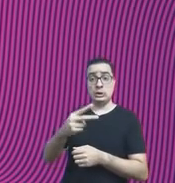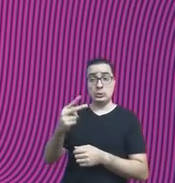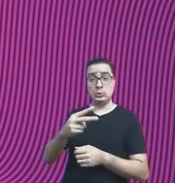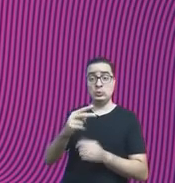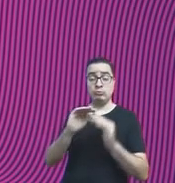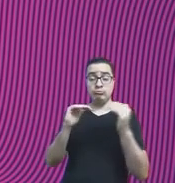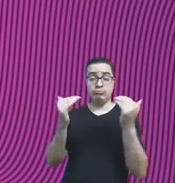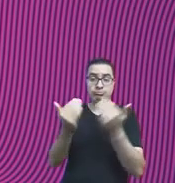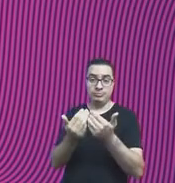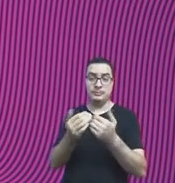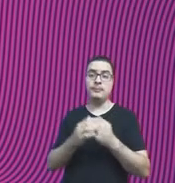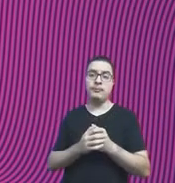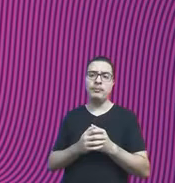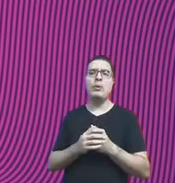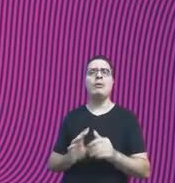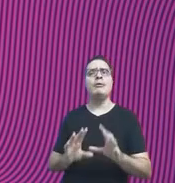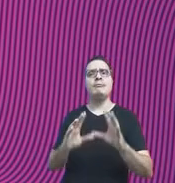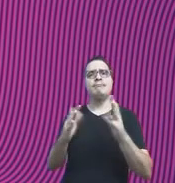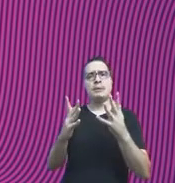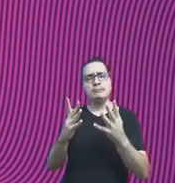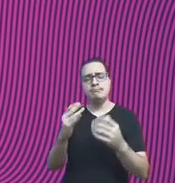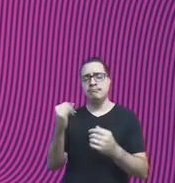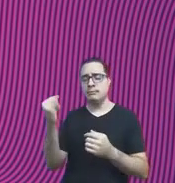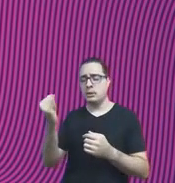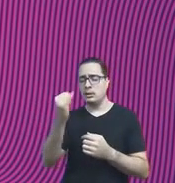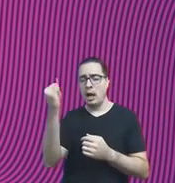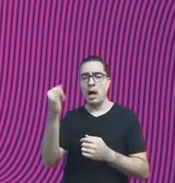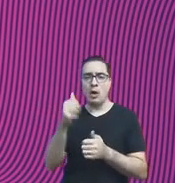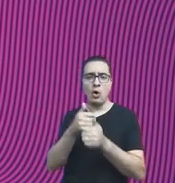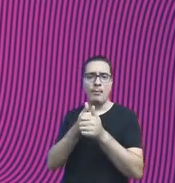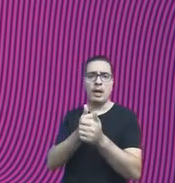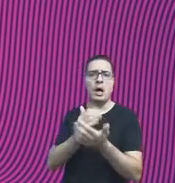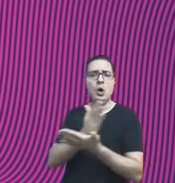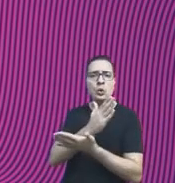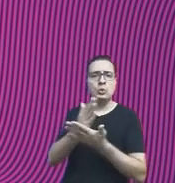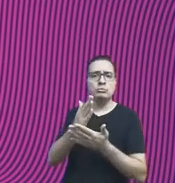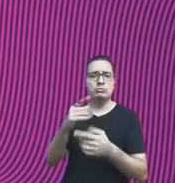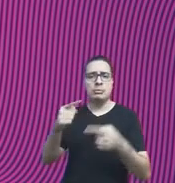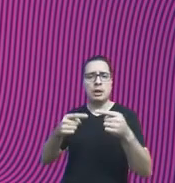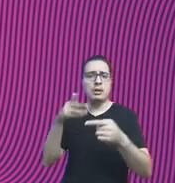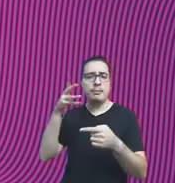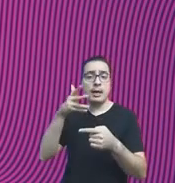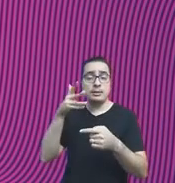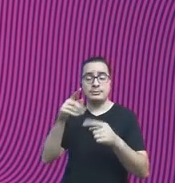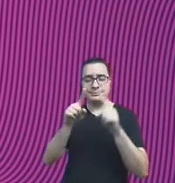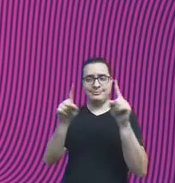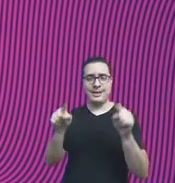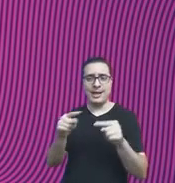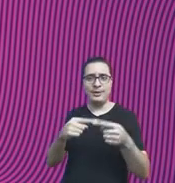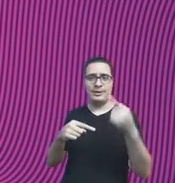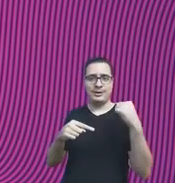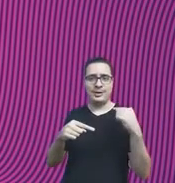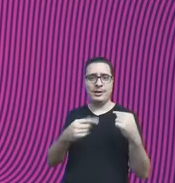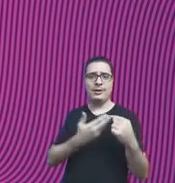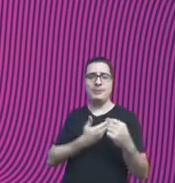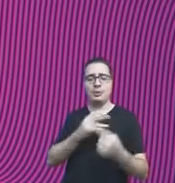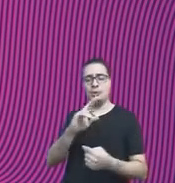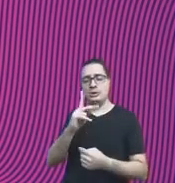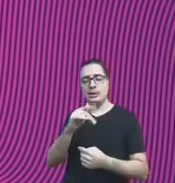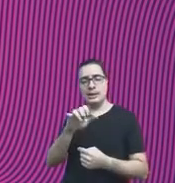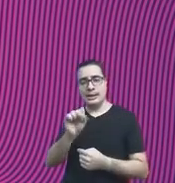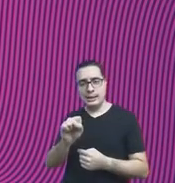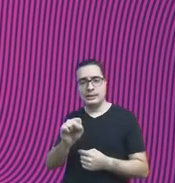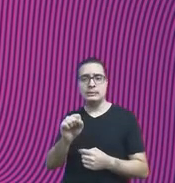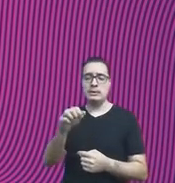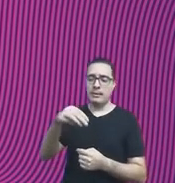um evento fundamental. Acompanhei alguns dos debates, peguei o painel anterior aqui com meu amigo Charles, Marco,